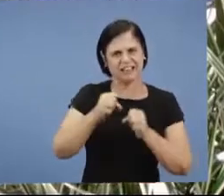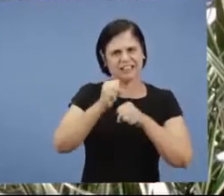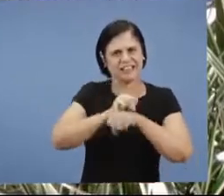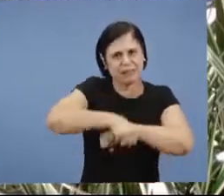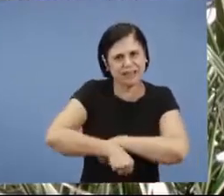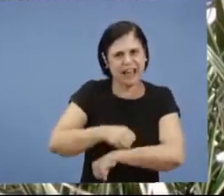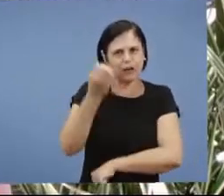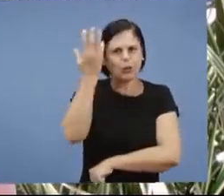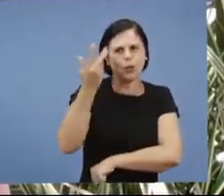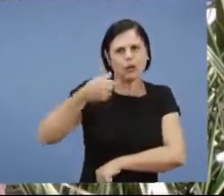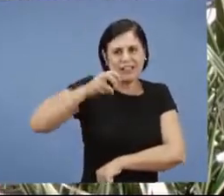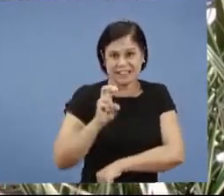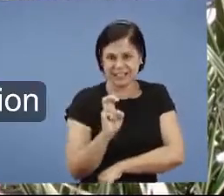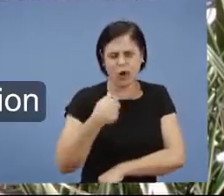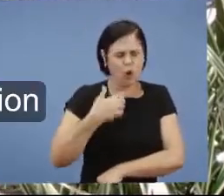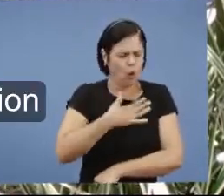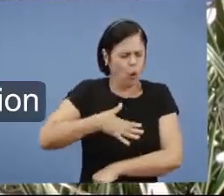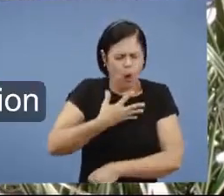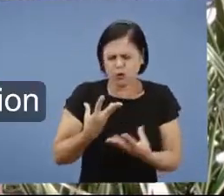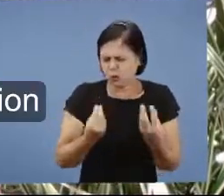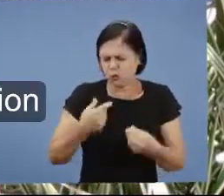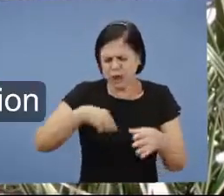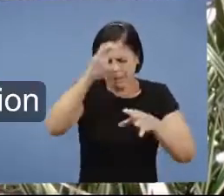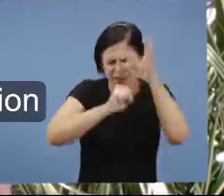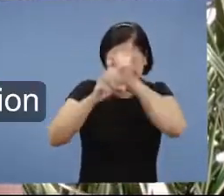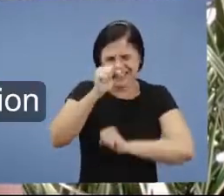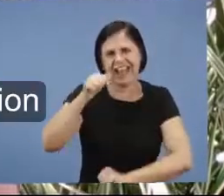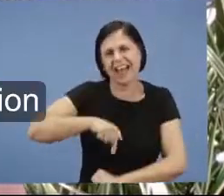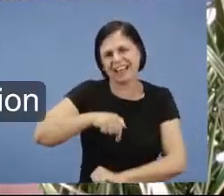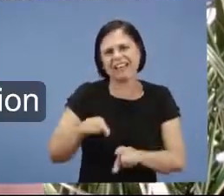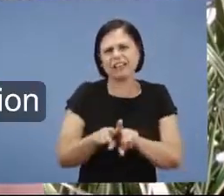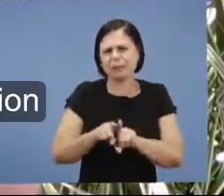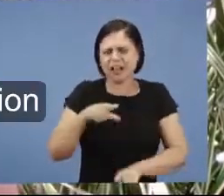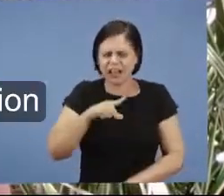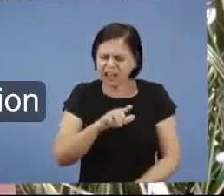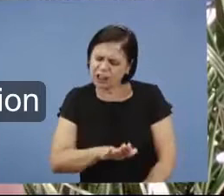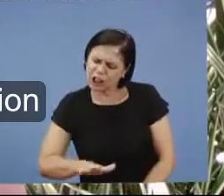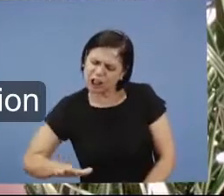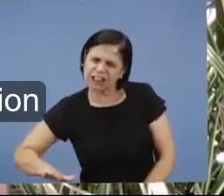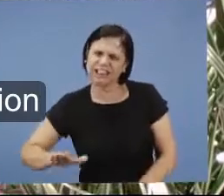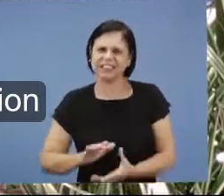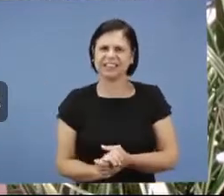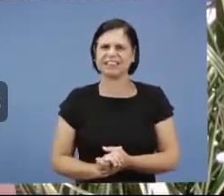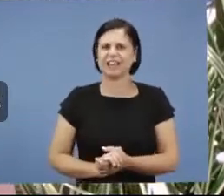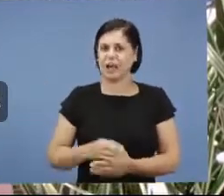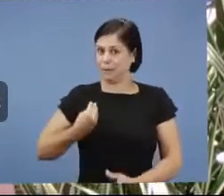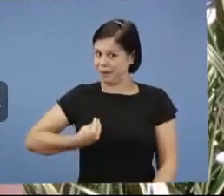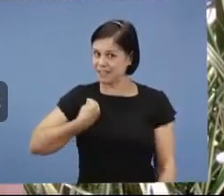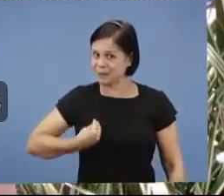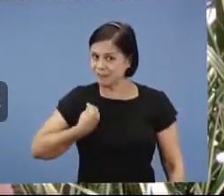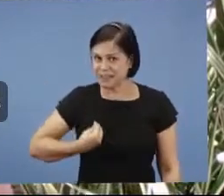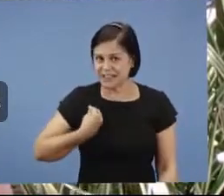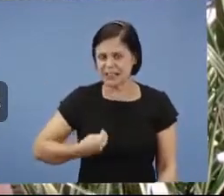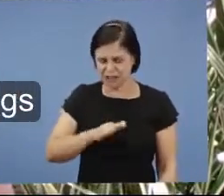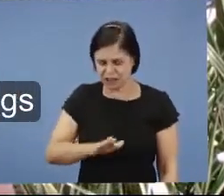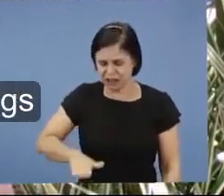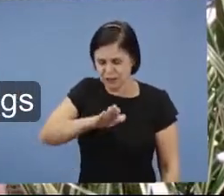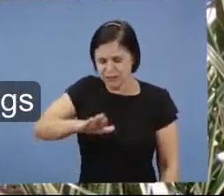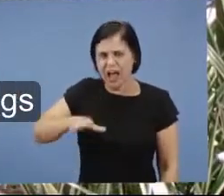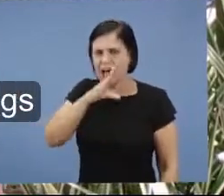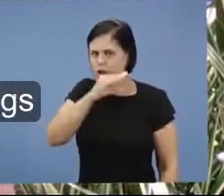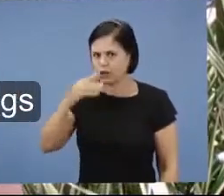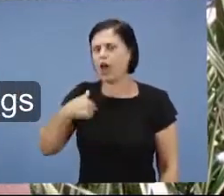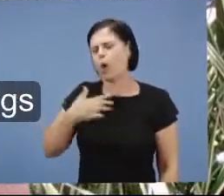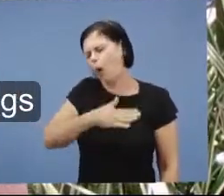estou gostando bastante das coisas que nós estamos aprendendo. Tem as crianças que fazem a participação, as crianças da mediada de adolescentes. Estamos